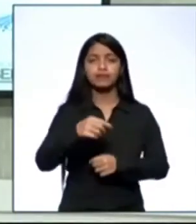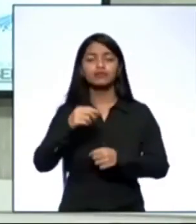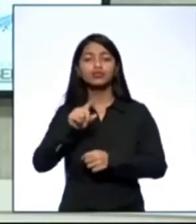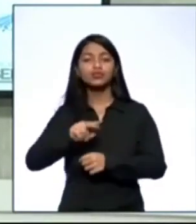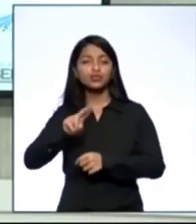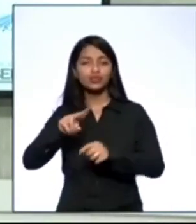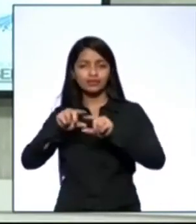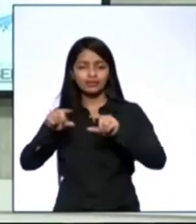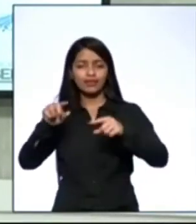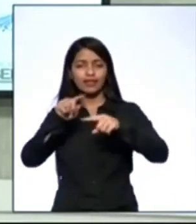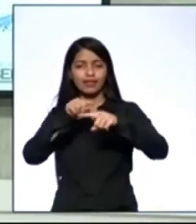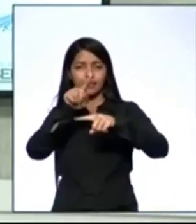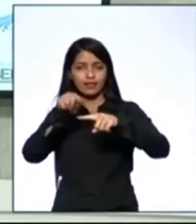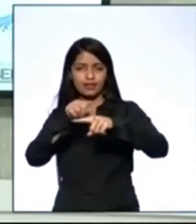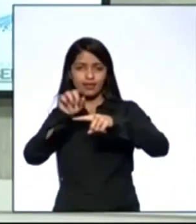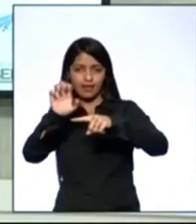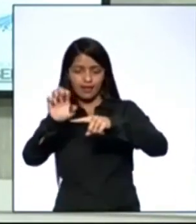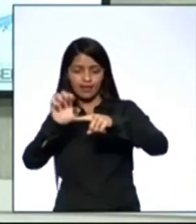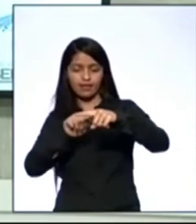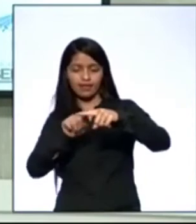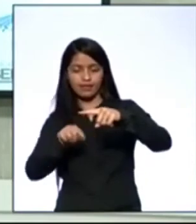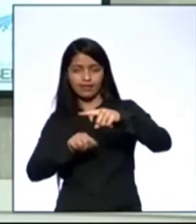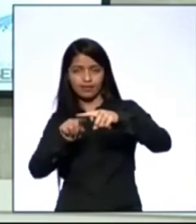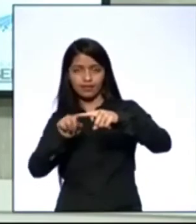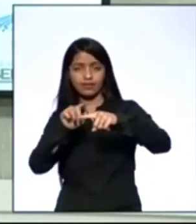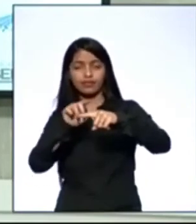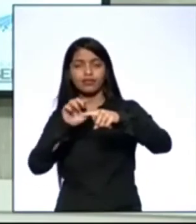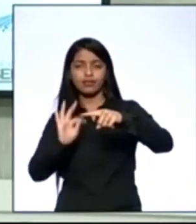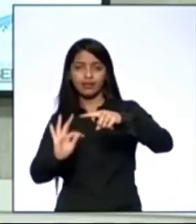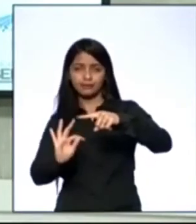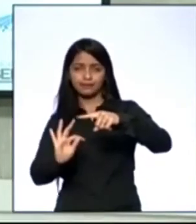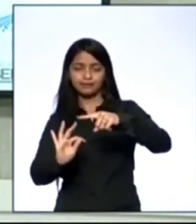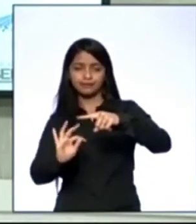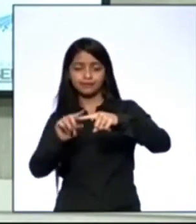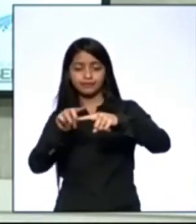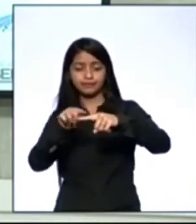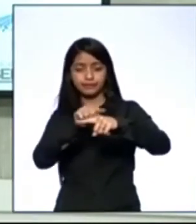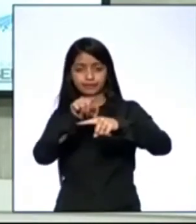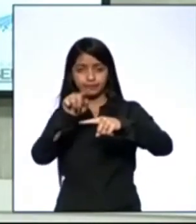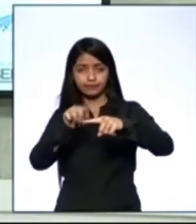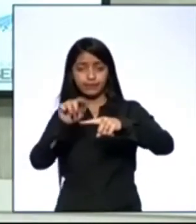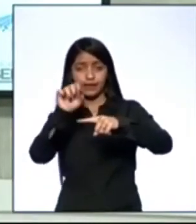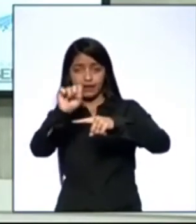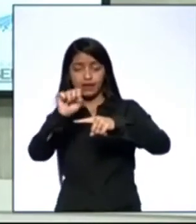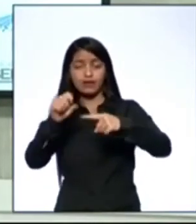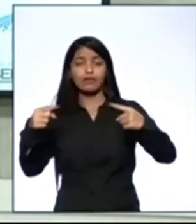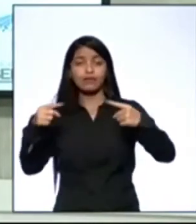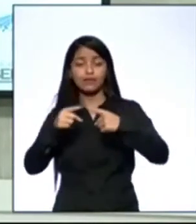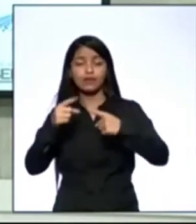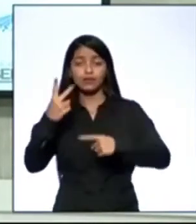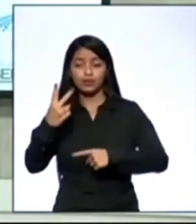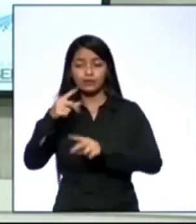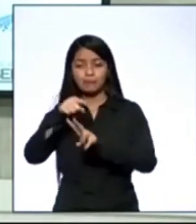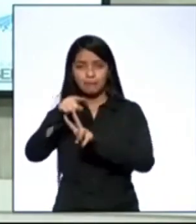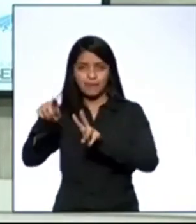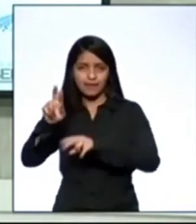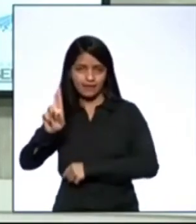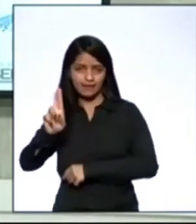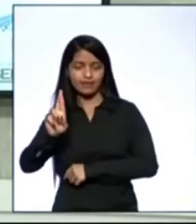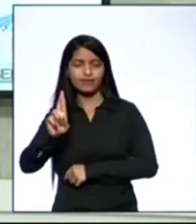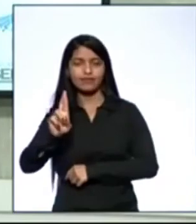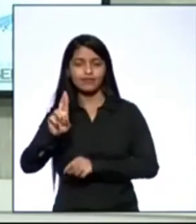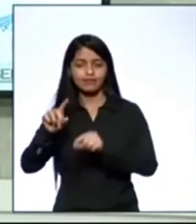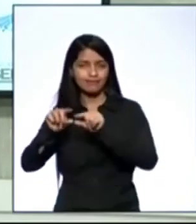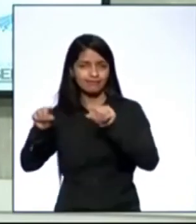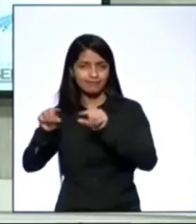sobre ΔT. Tudo bem? Esse ΔS pode estar associado a 2πr quando você normalmente tem